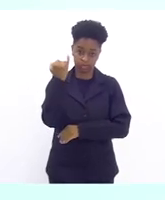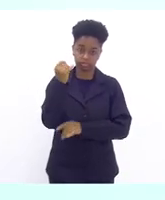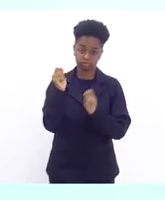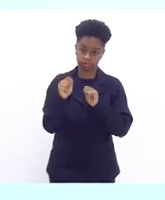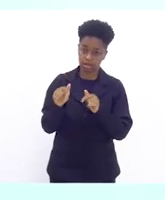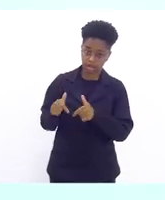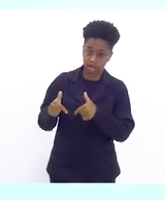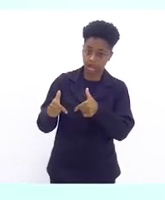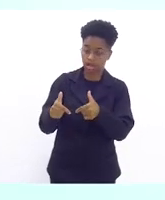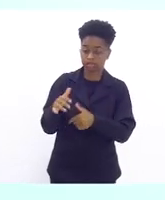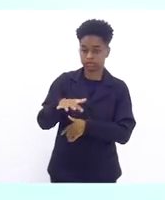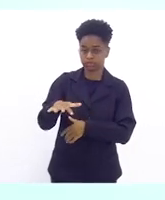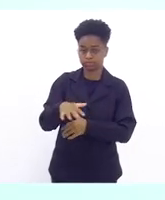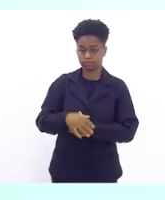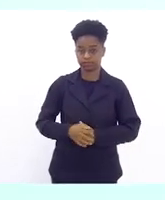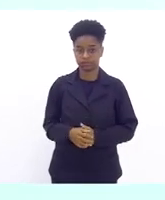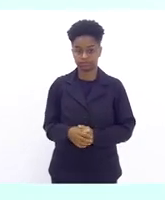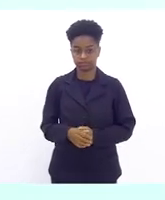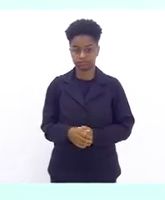atuar nessa questão